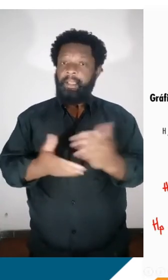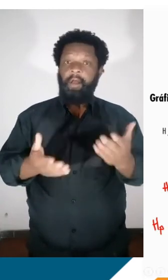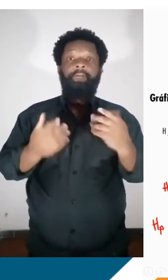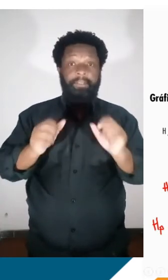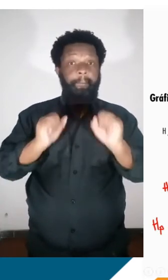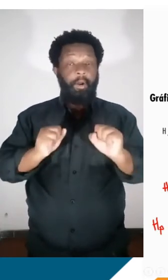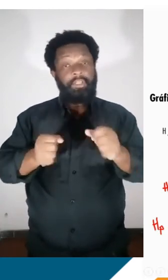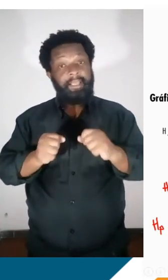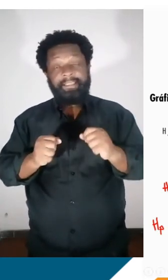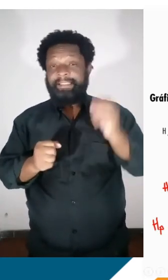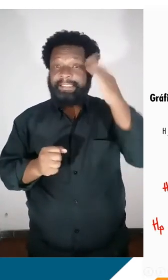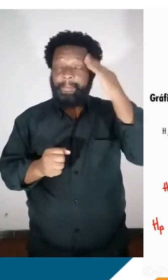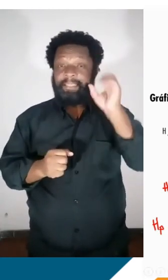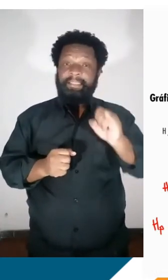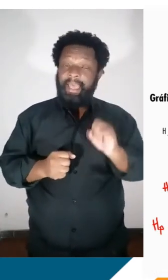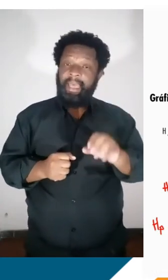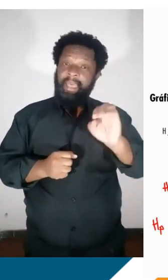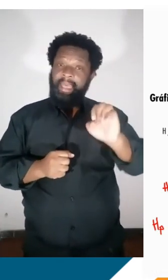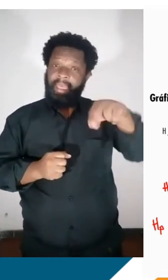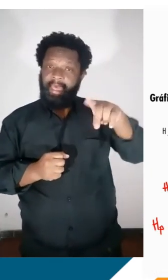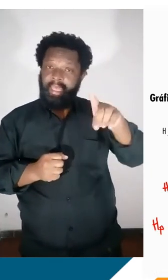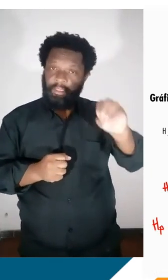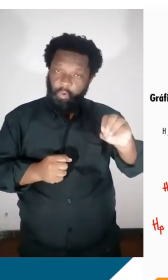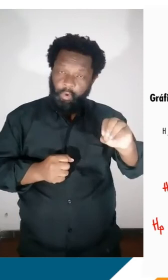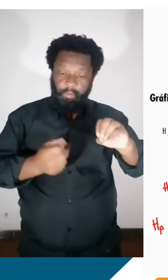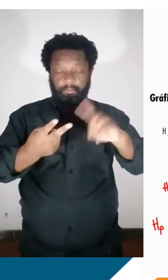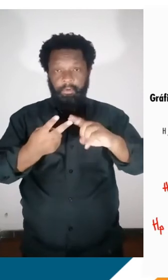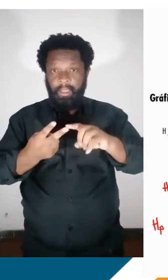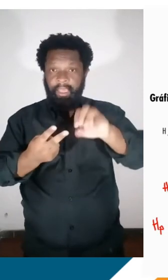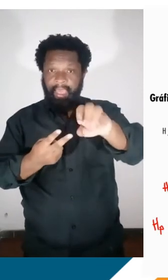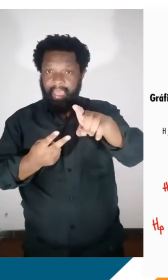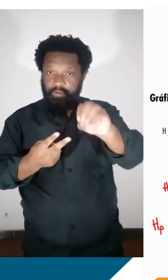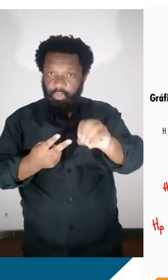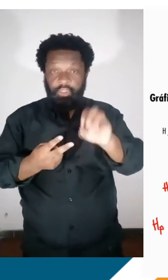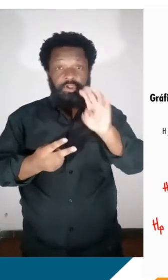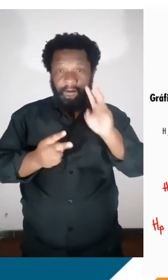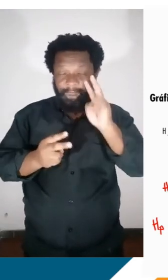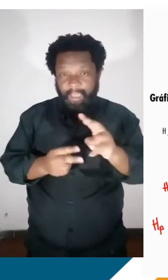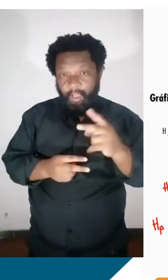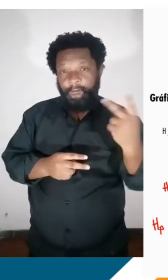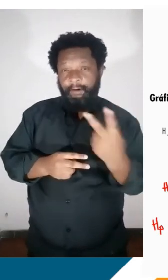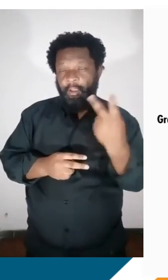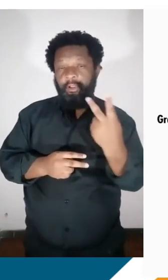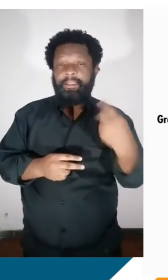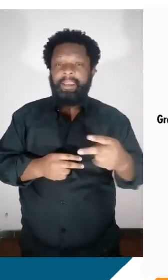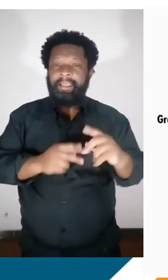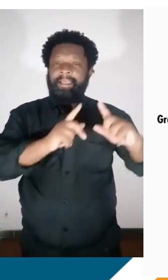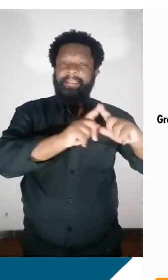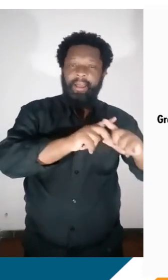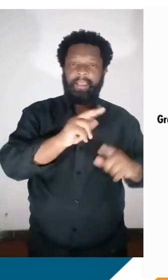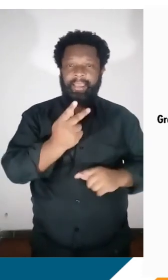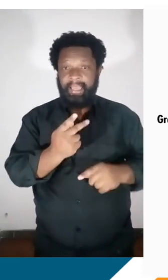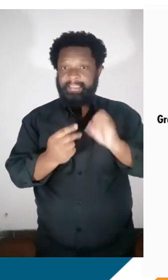Então, você já pode estimar se uma reação é endotérmica ou exotérmica somente observando os valores de ΔH, se é menor do que zero ou